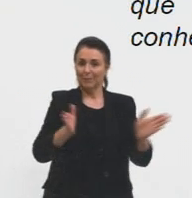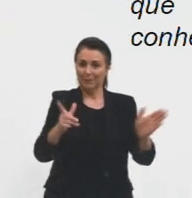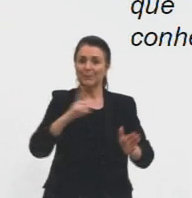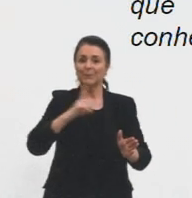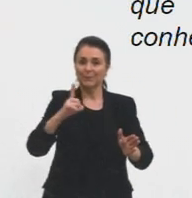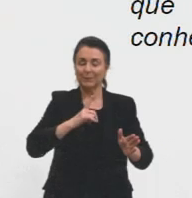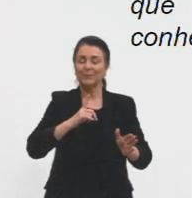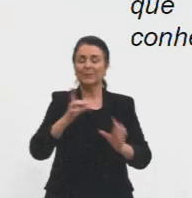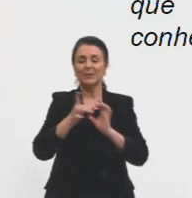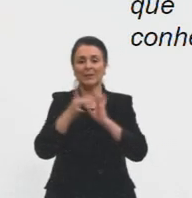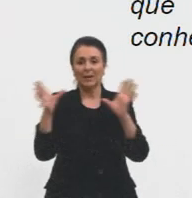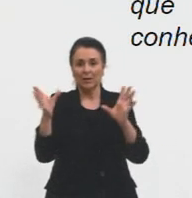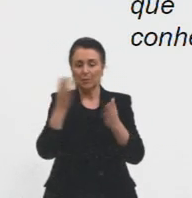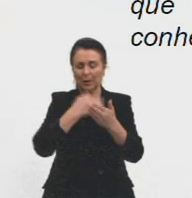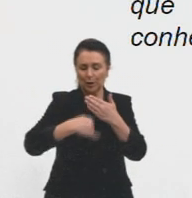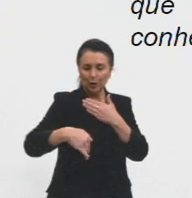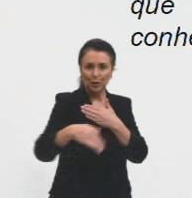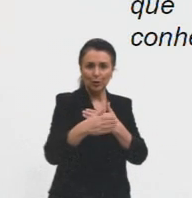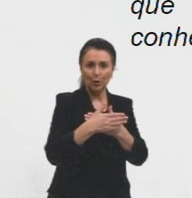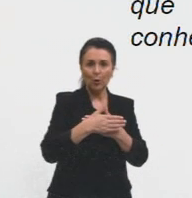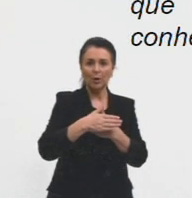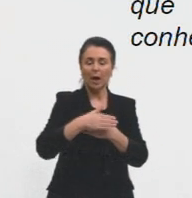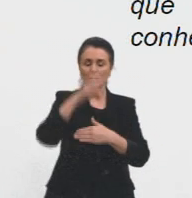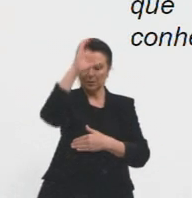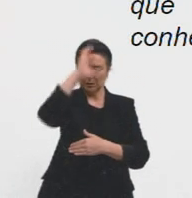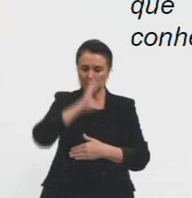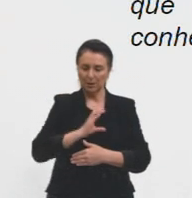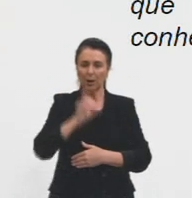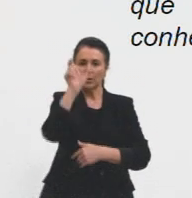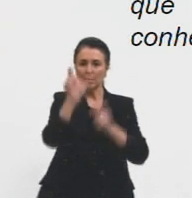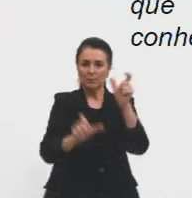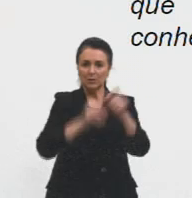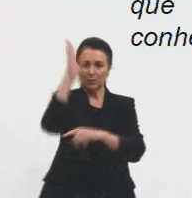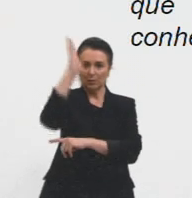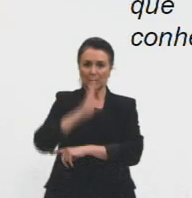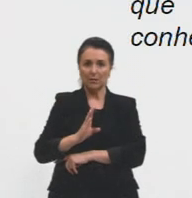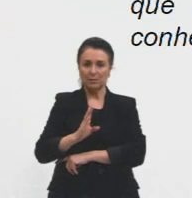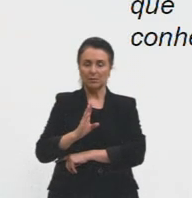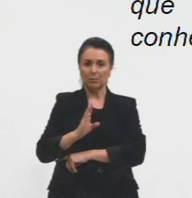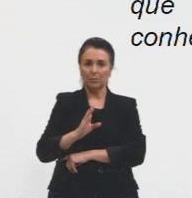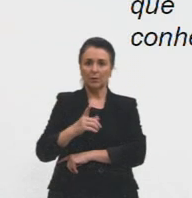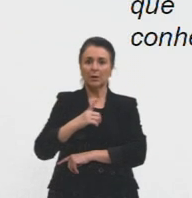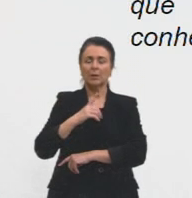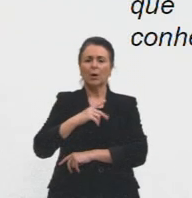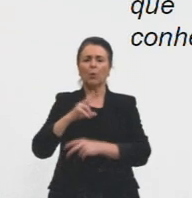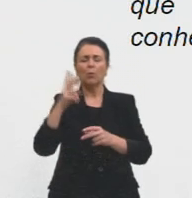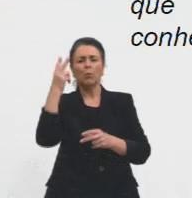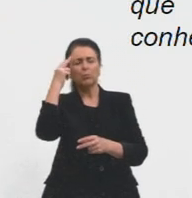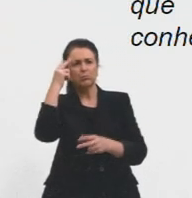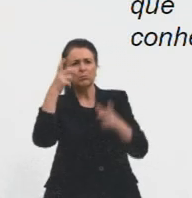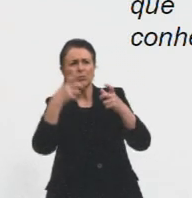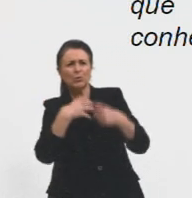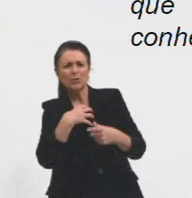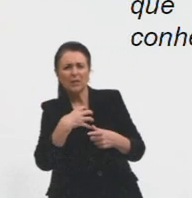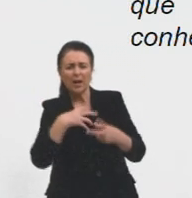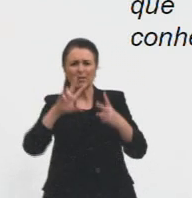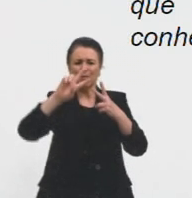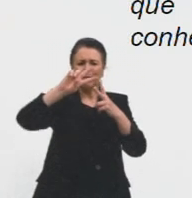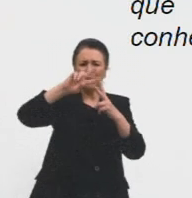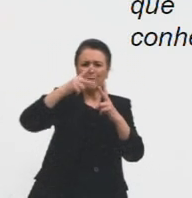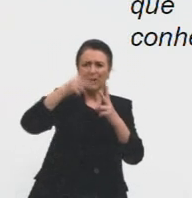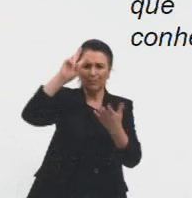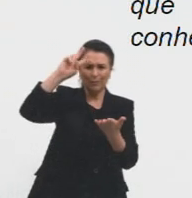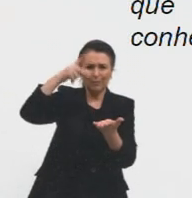cultura para todo cidadão brasileiro tomemos como exemplo uma situação hipotética na qual uns o desejo na